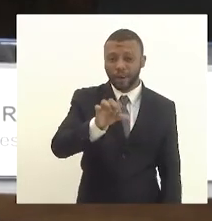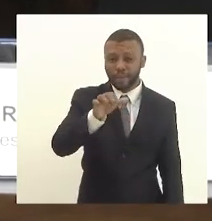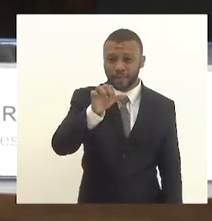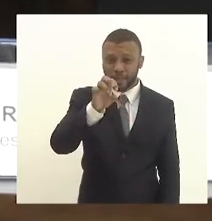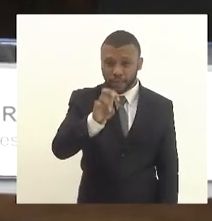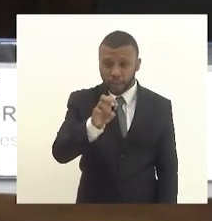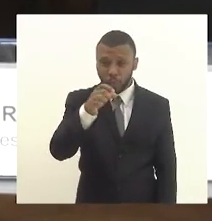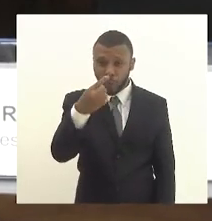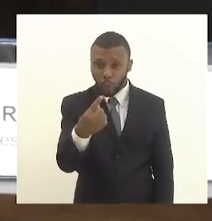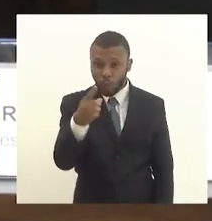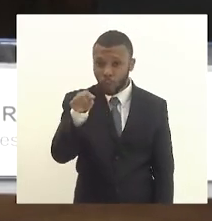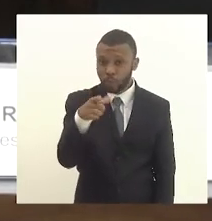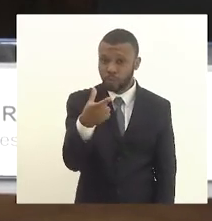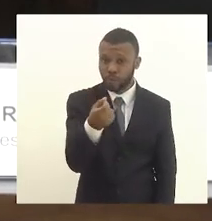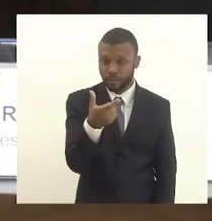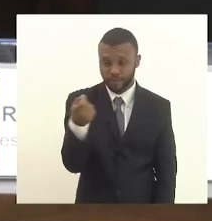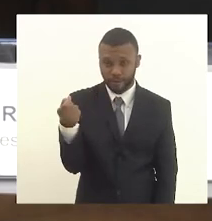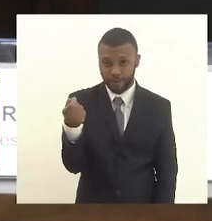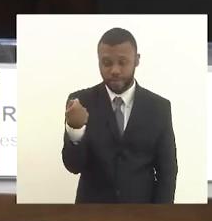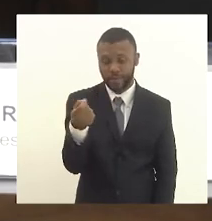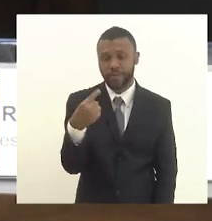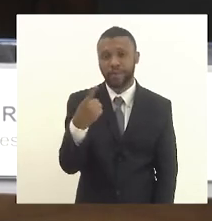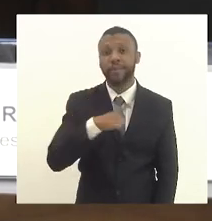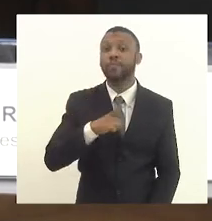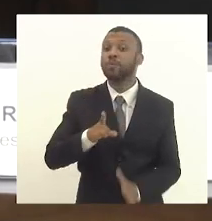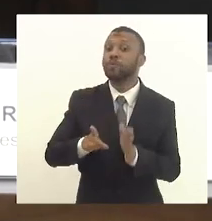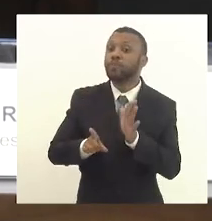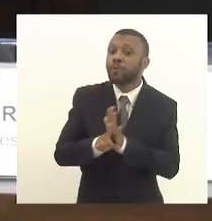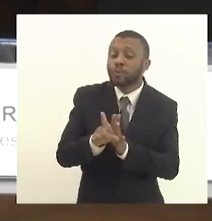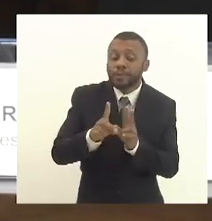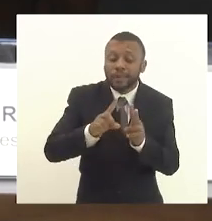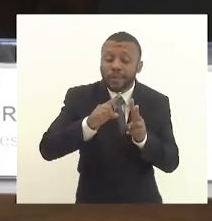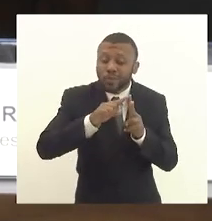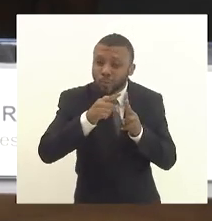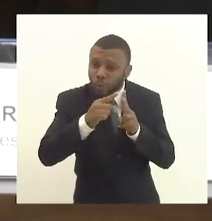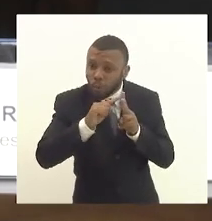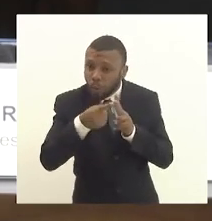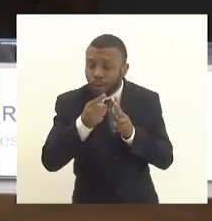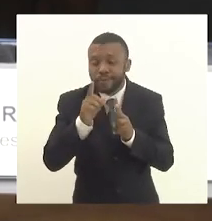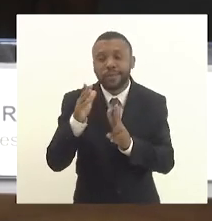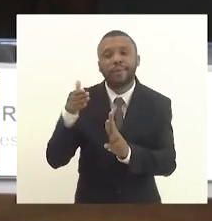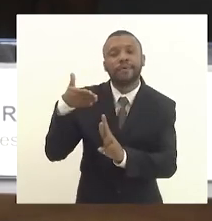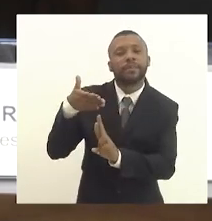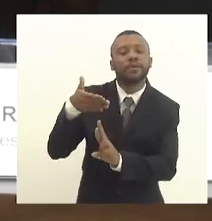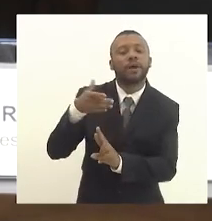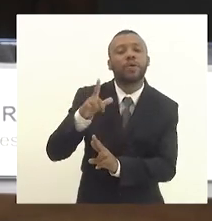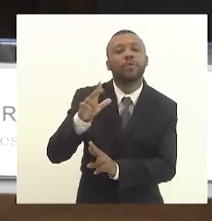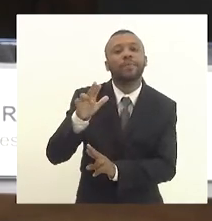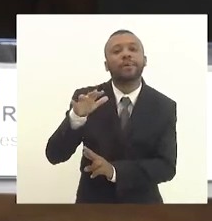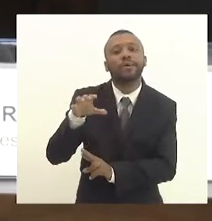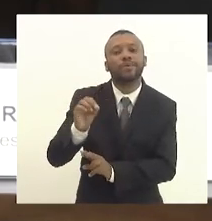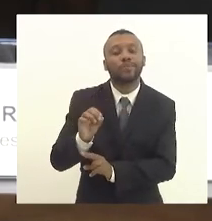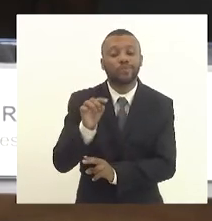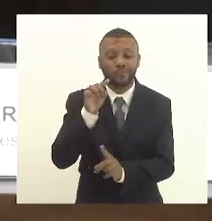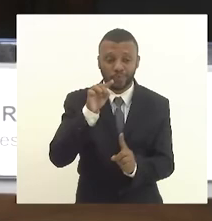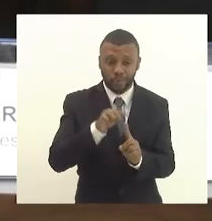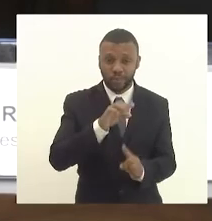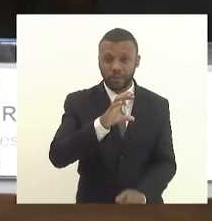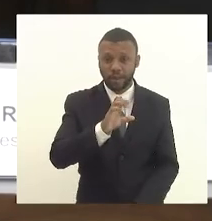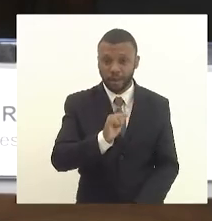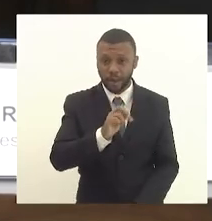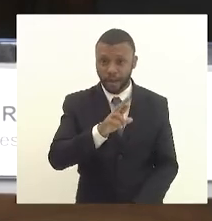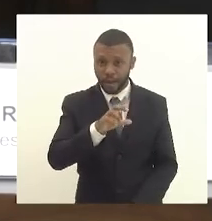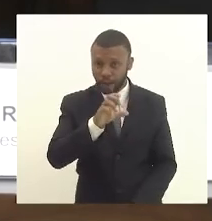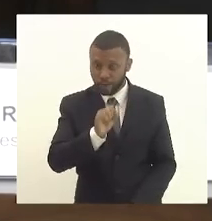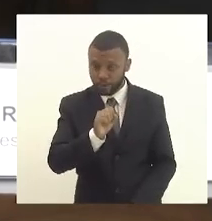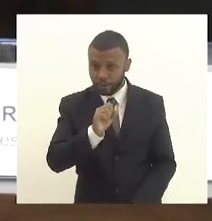aqui duas perguntas ao Luciano. É o Carlos Renato Alves Marins, que é o secretário